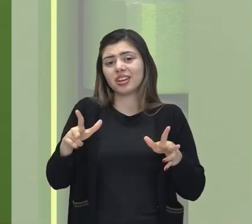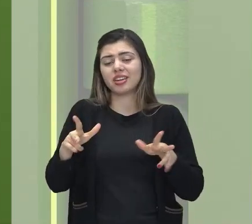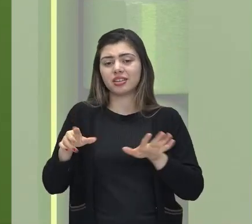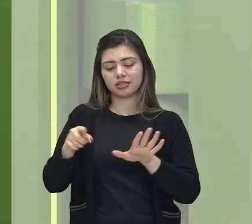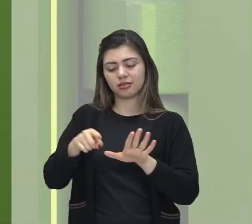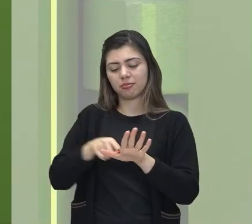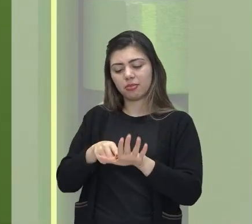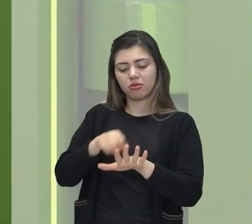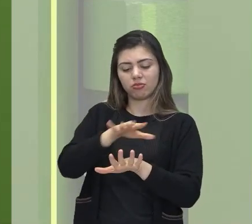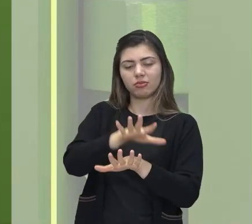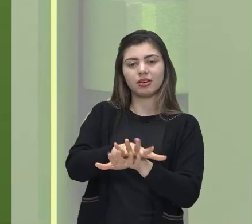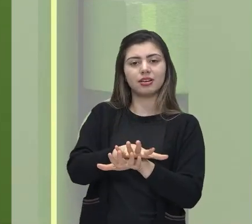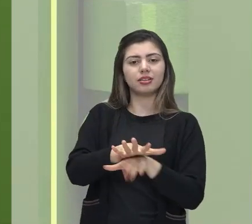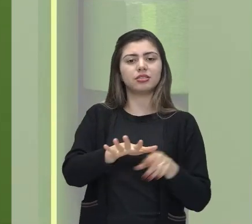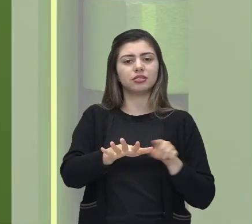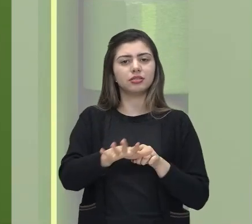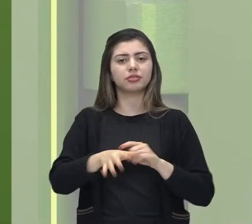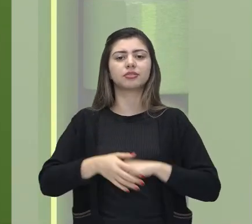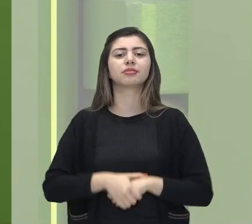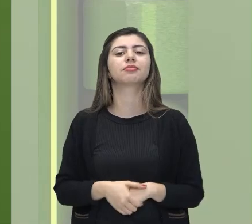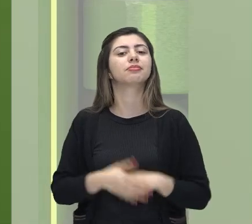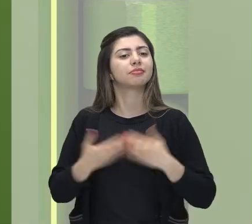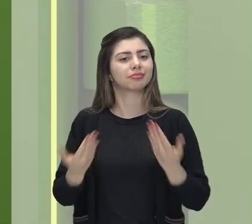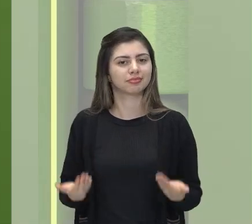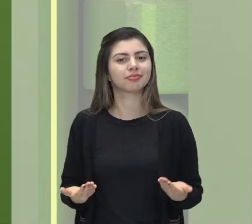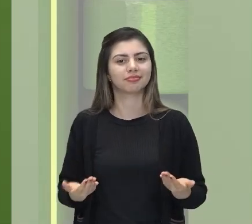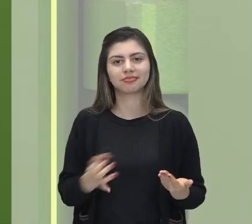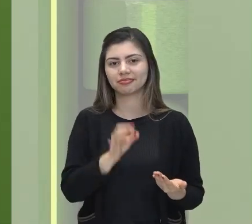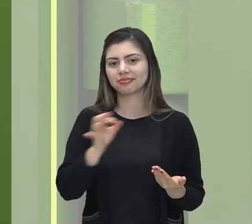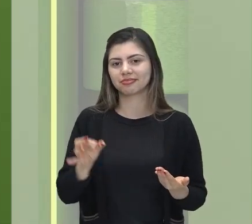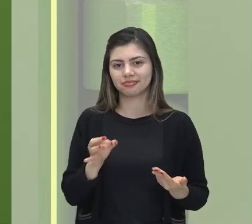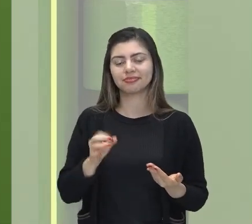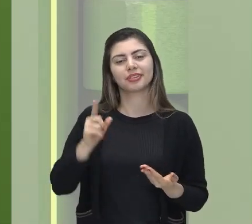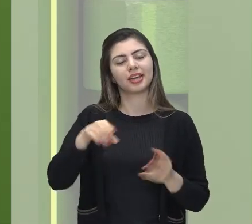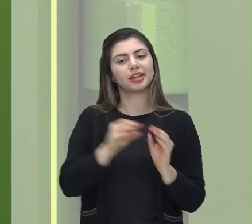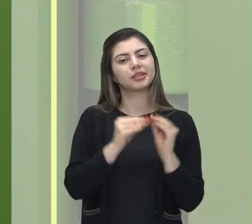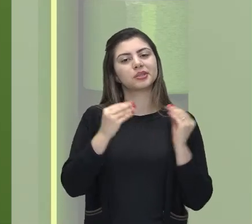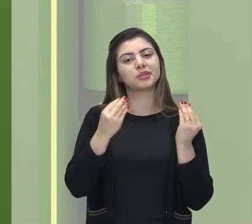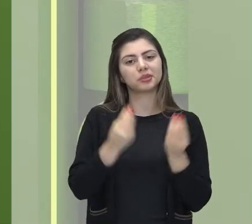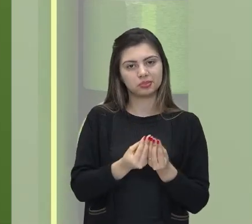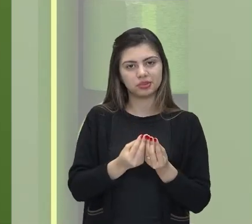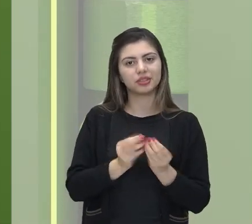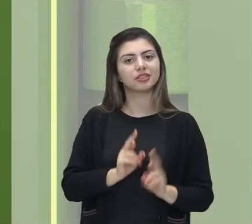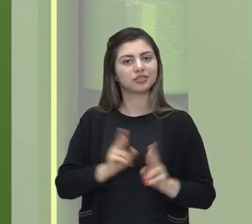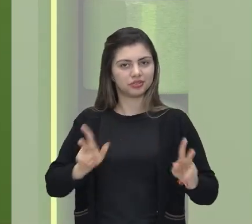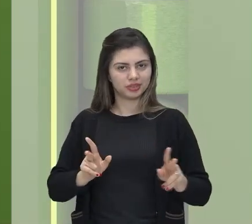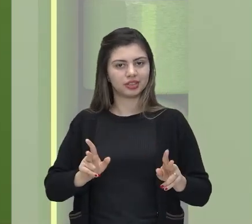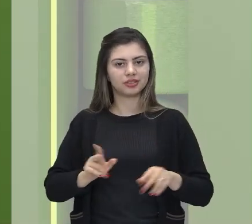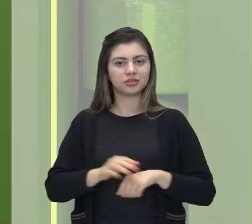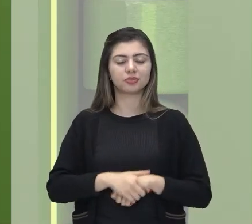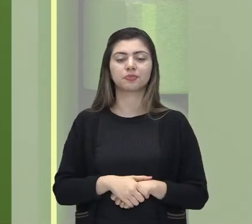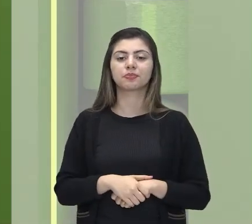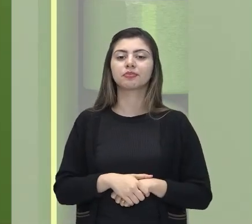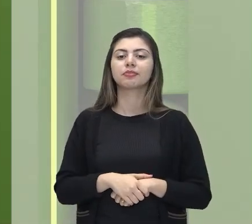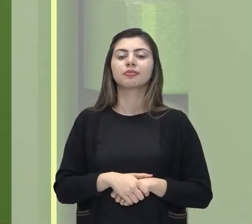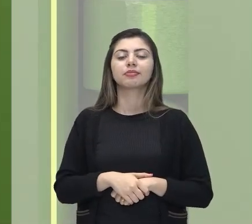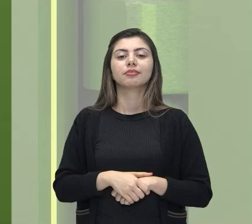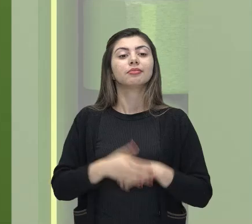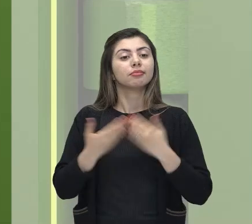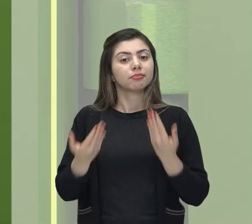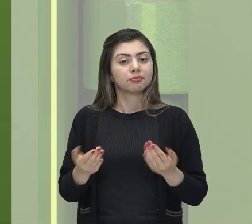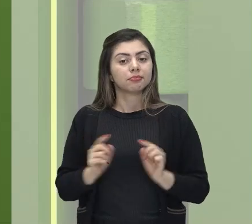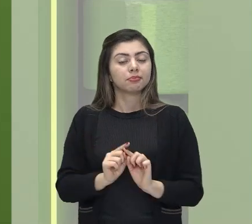do dedão, ok? Isso que é um plano de assimetria. São substâncias assimétricas. Mas, para